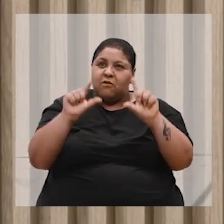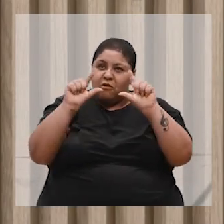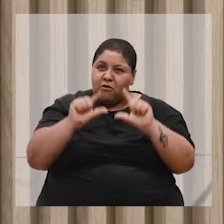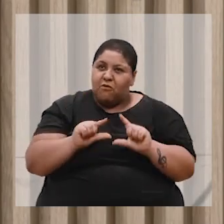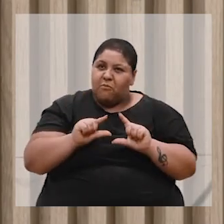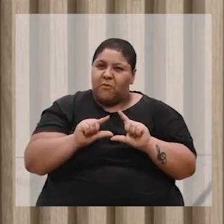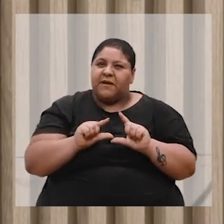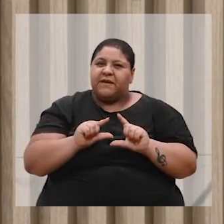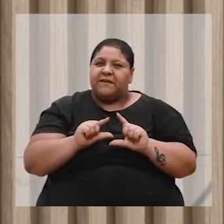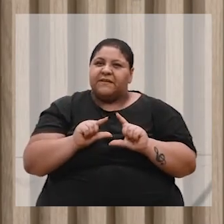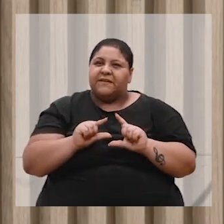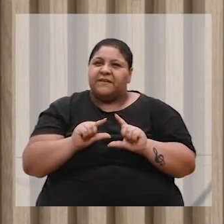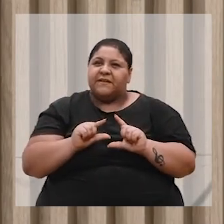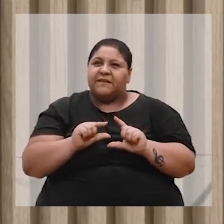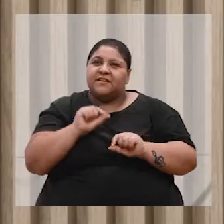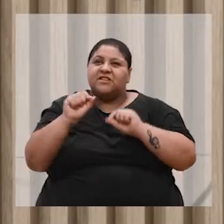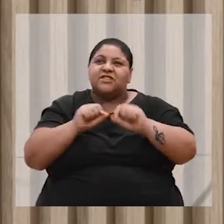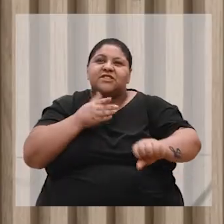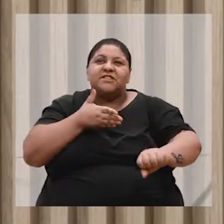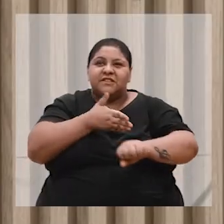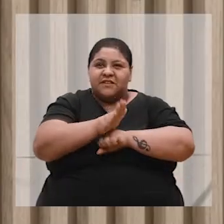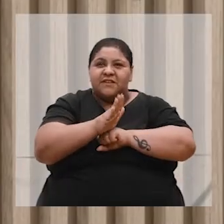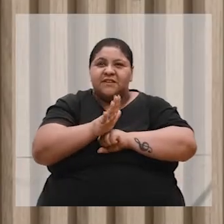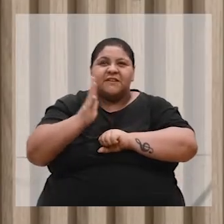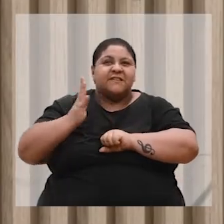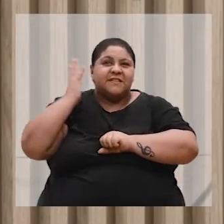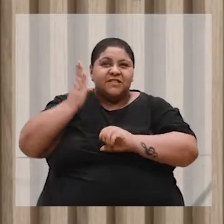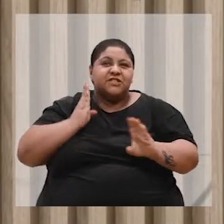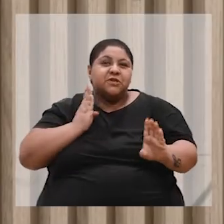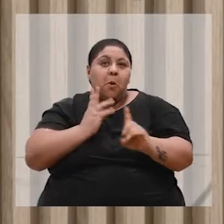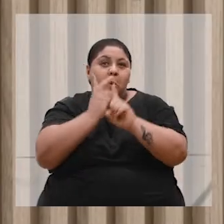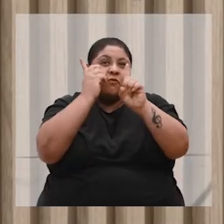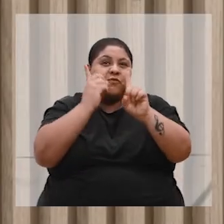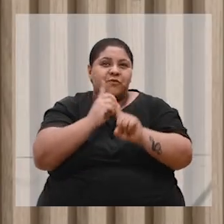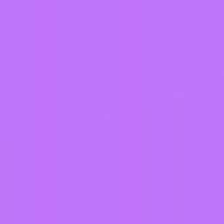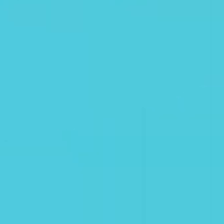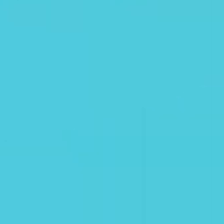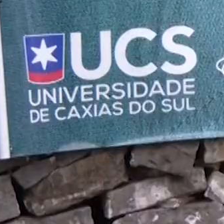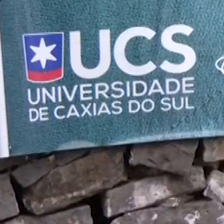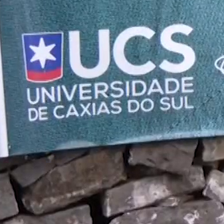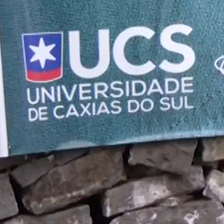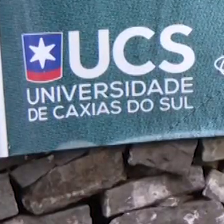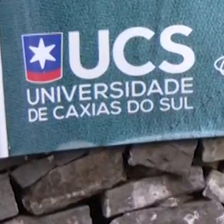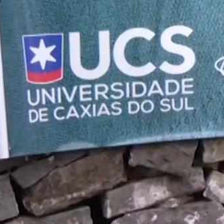trechos de depoimentos de quem participou deste encontro.